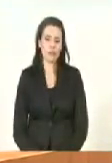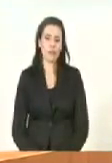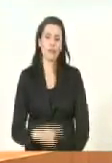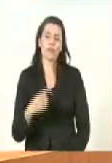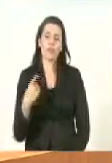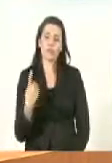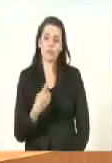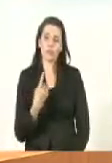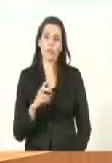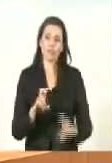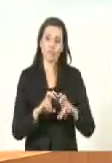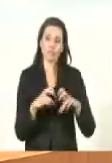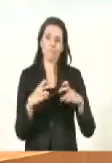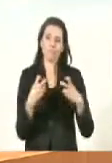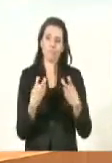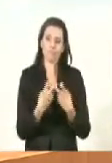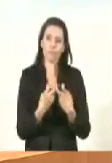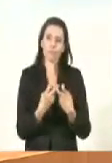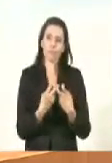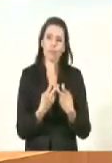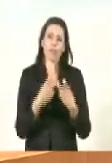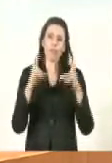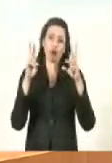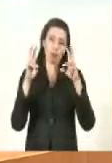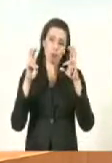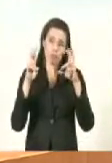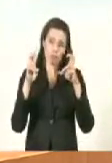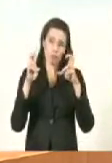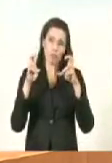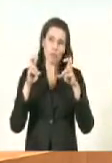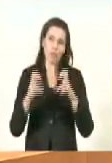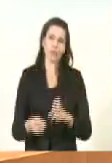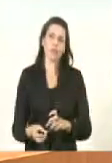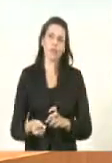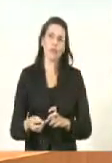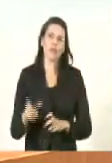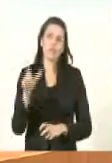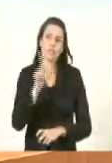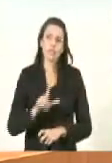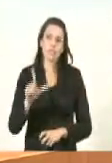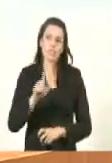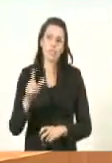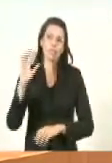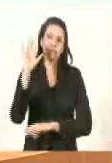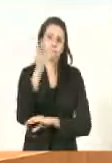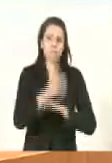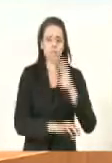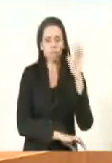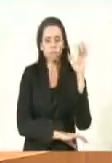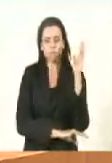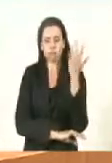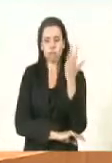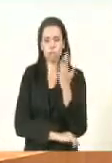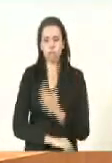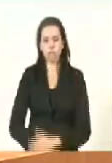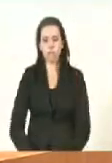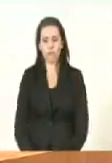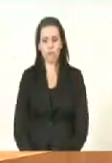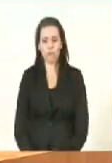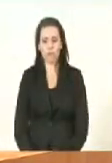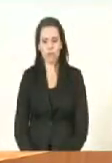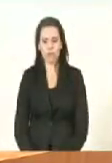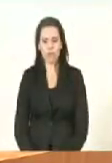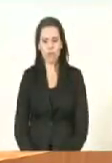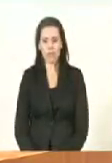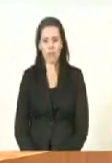onde nós vamos tratar do tema do licenciamento ambiental, para dar mais celeridade ao processo. Mas, presidente, me conceda, por gentileza,